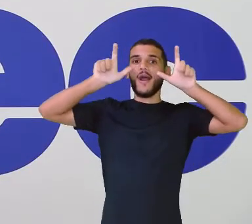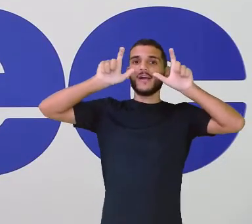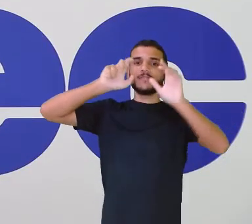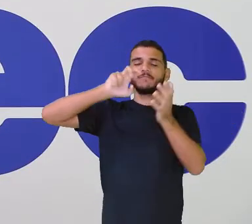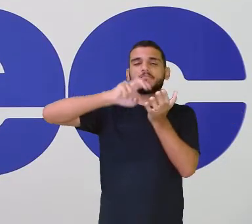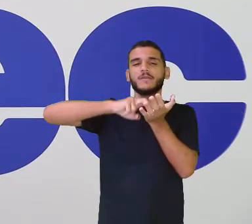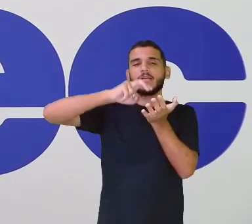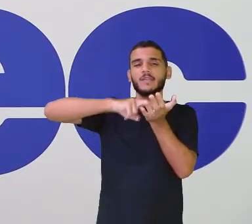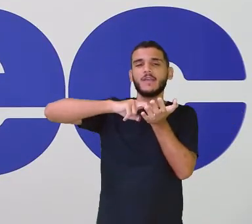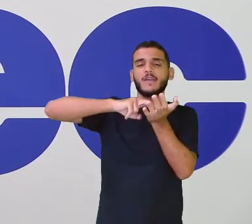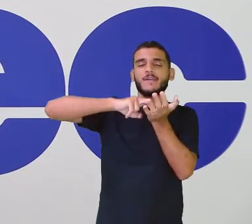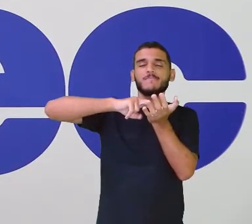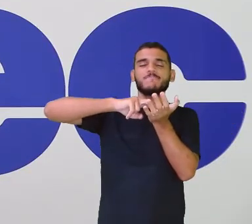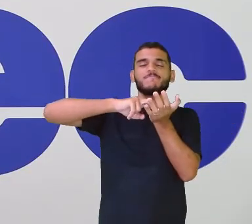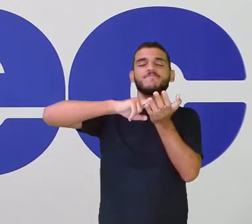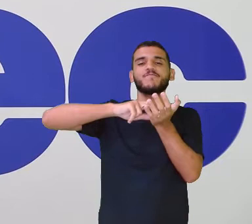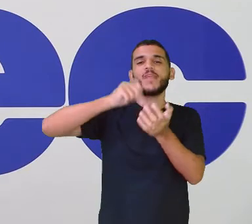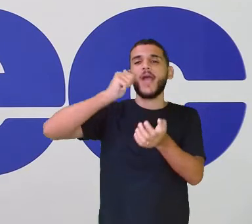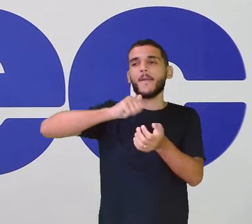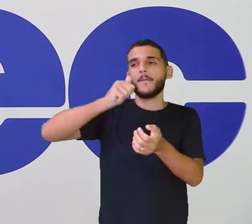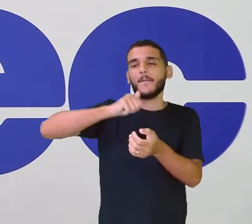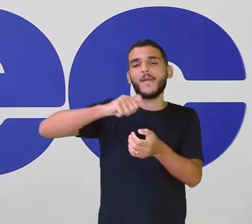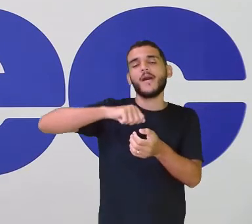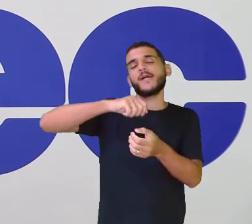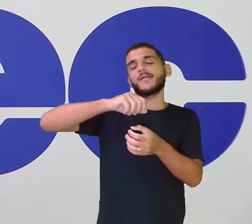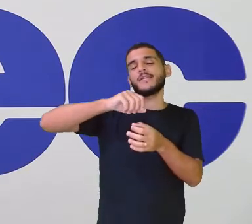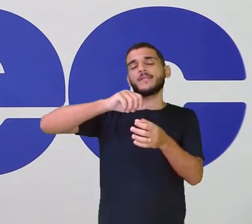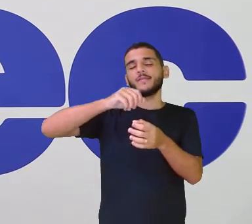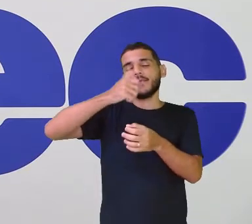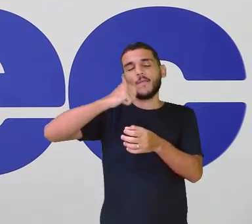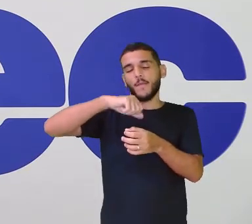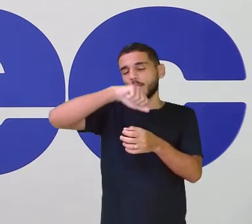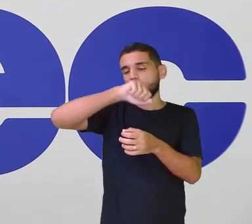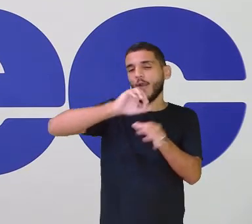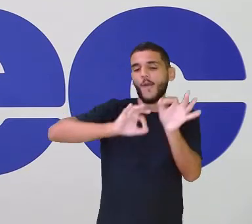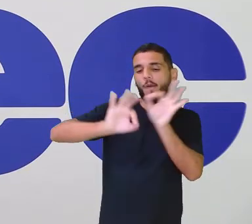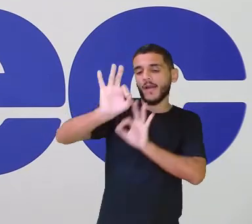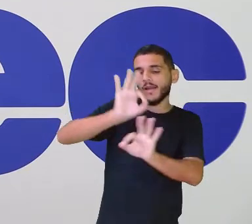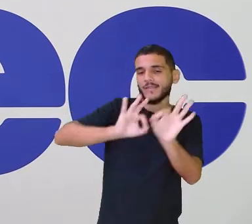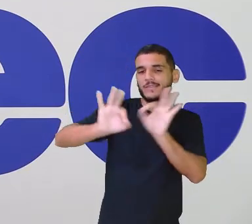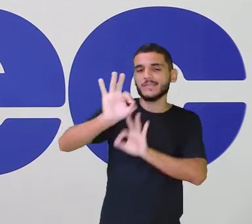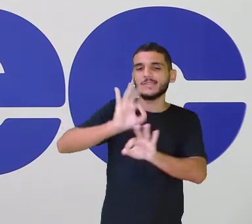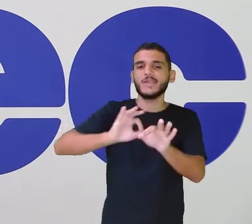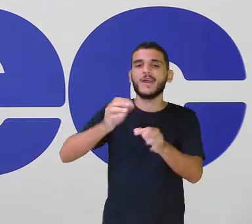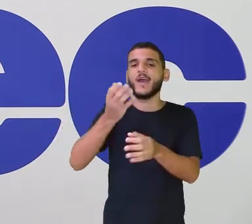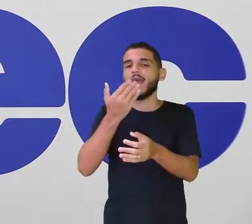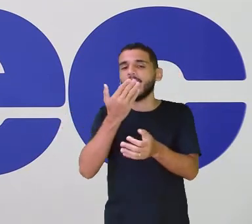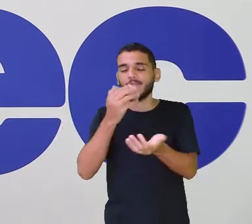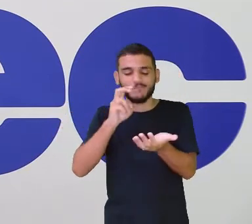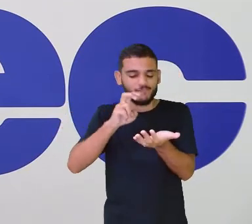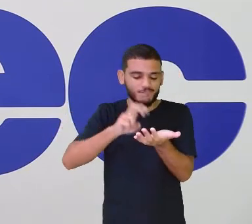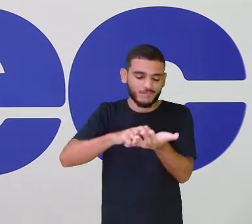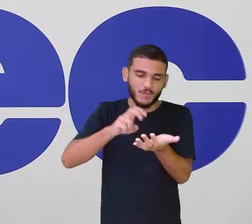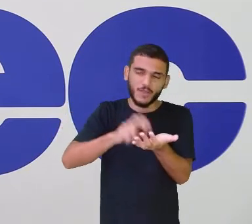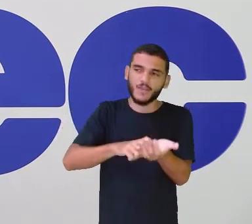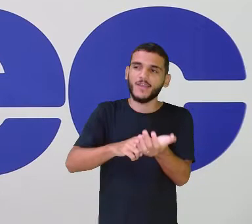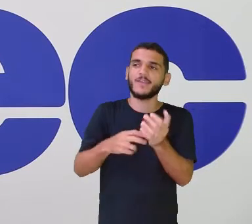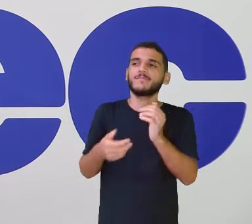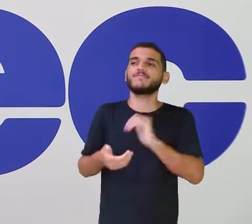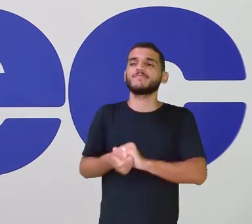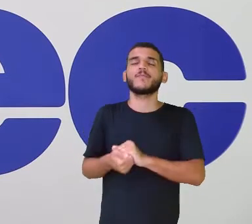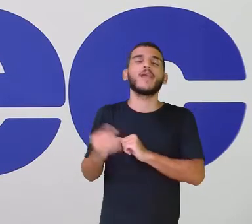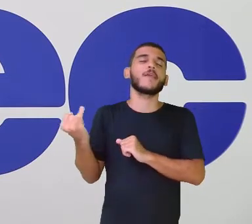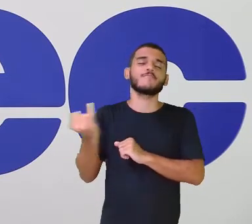fazendo o café da manhã, batendo assim, aquele quilitar dos pratos, dos talheres, né? Bem familiar. Vê como a paisagem sonora é